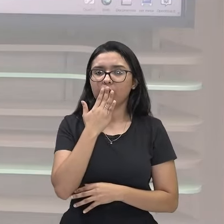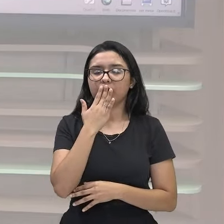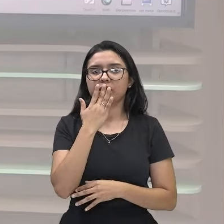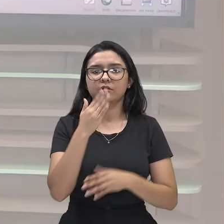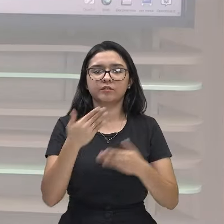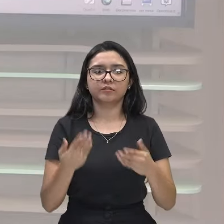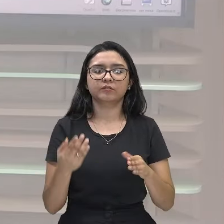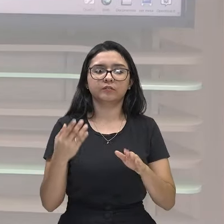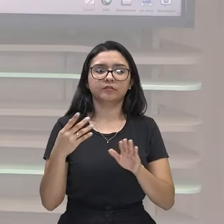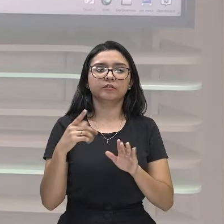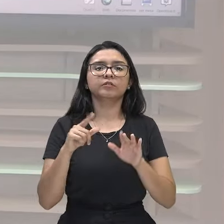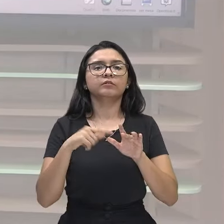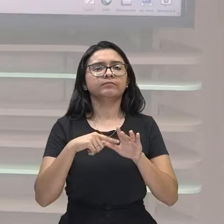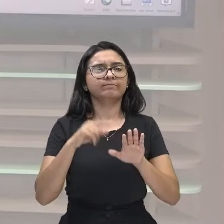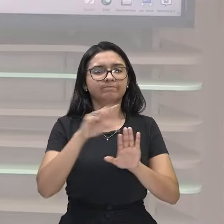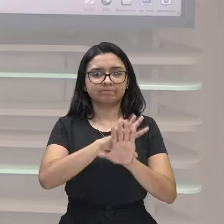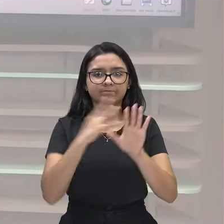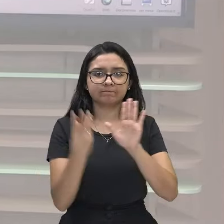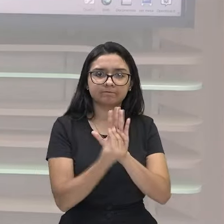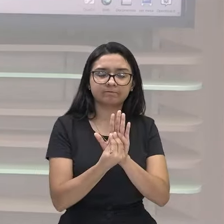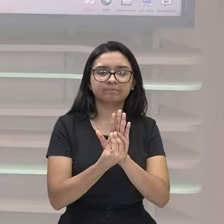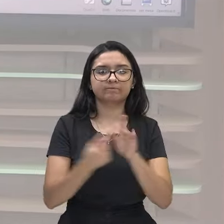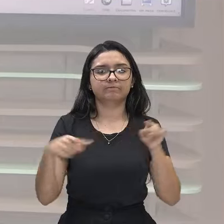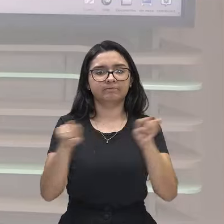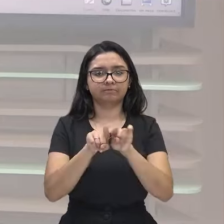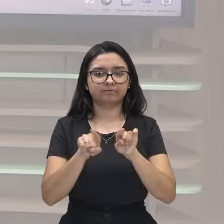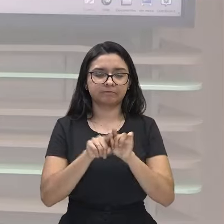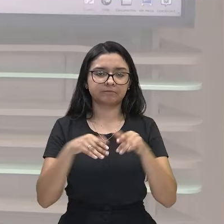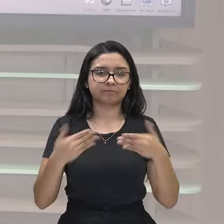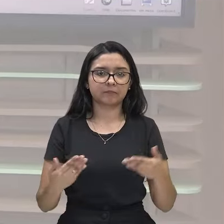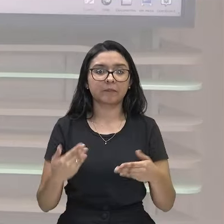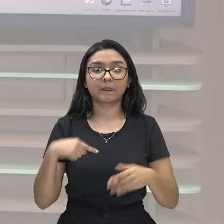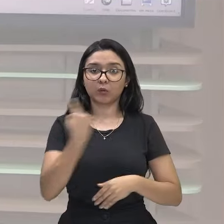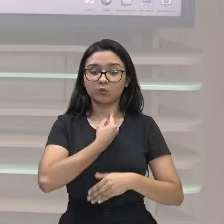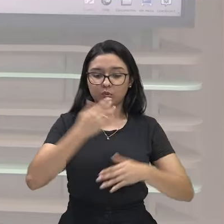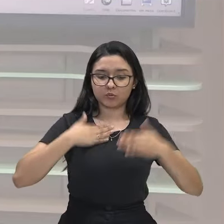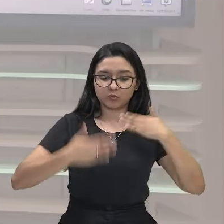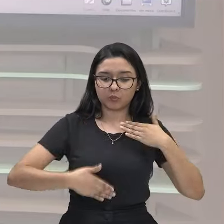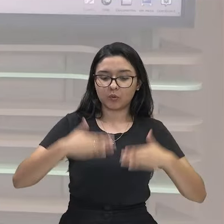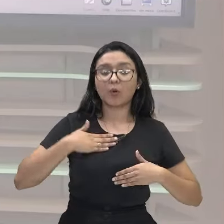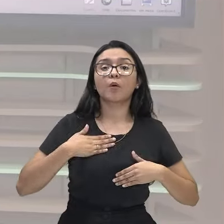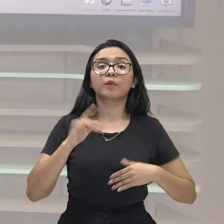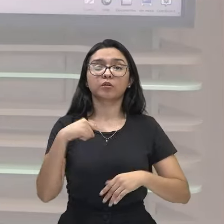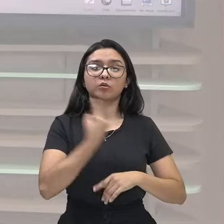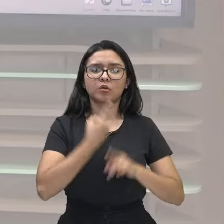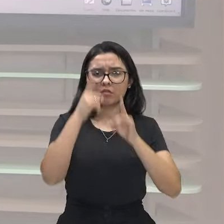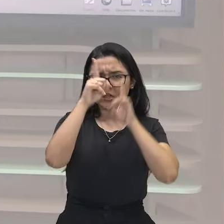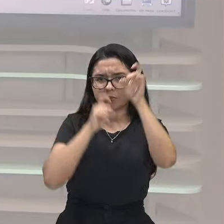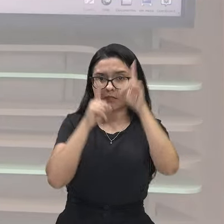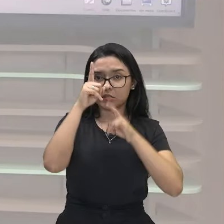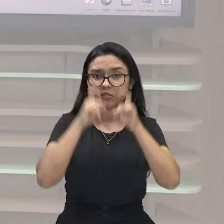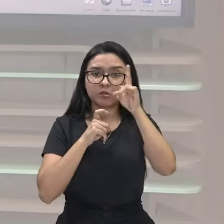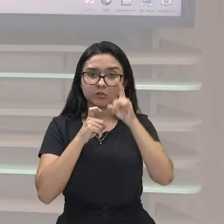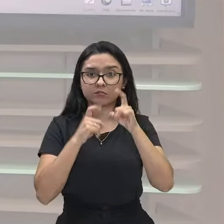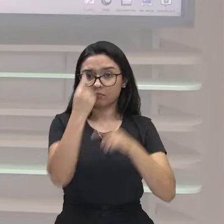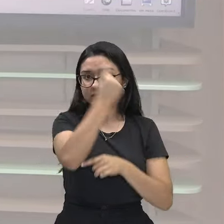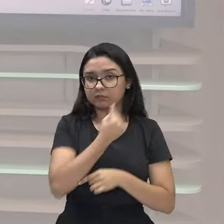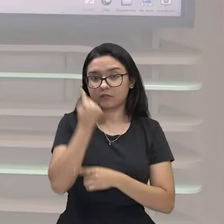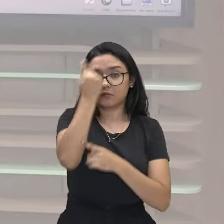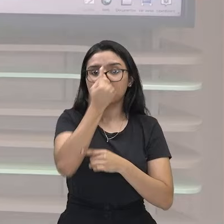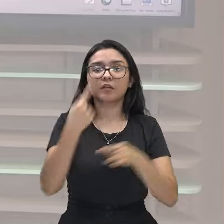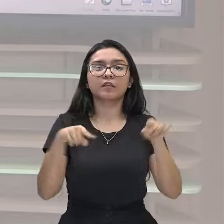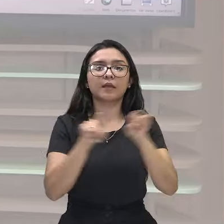símbolos, signos linguísticos não verbais. O nosso corpo, as nossas expressões faciais,